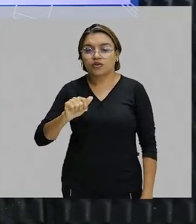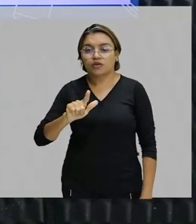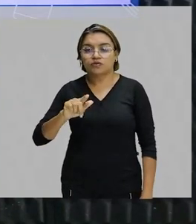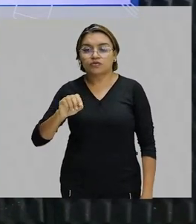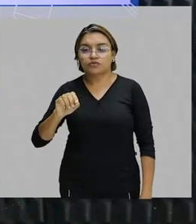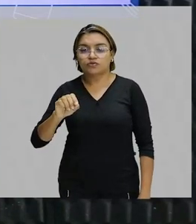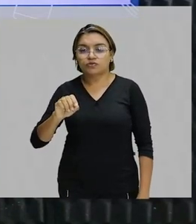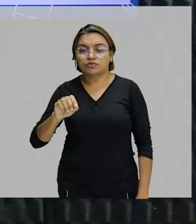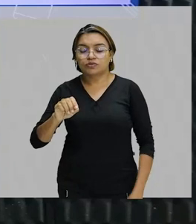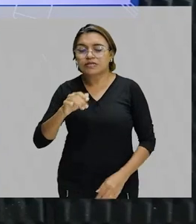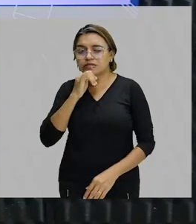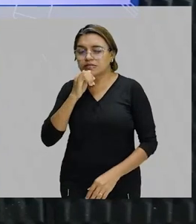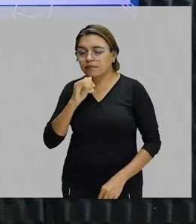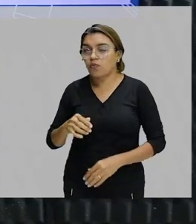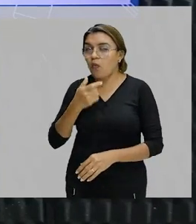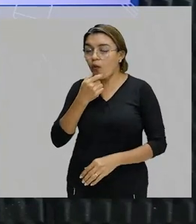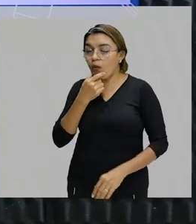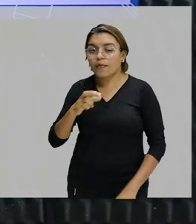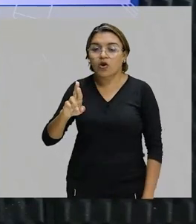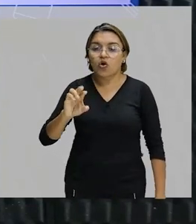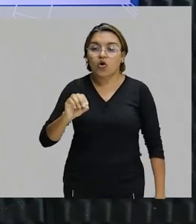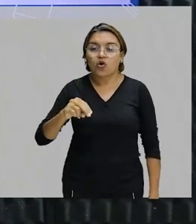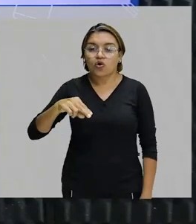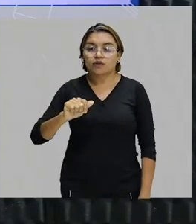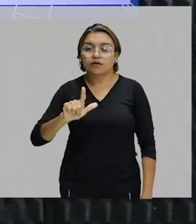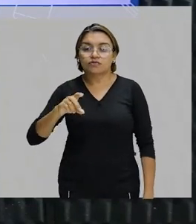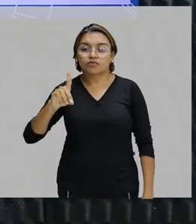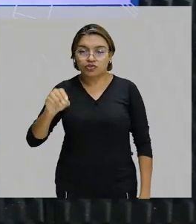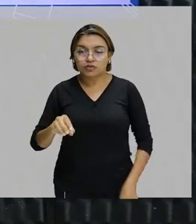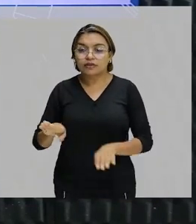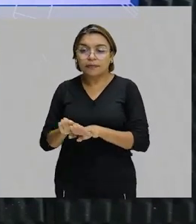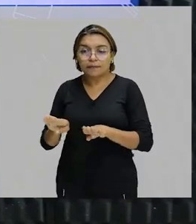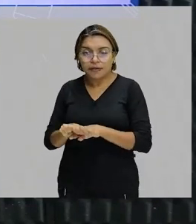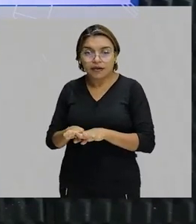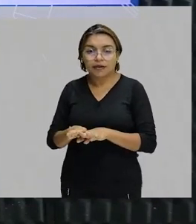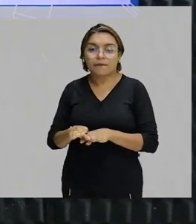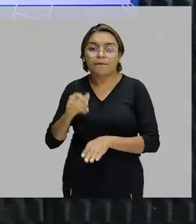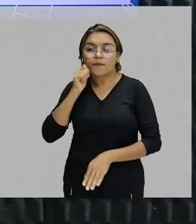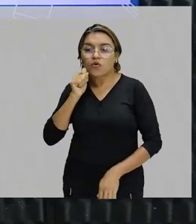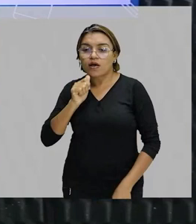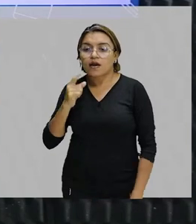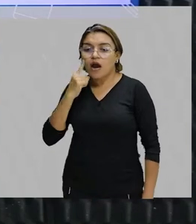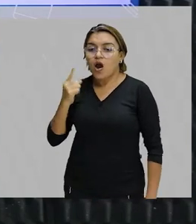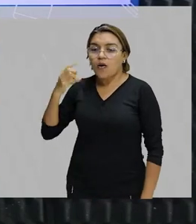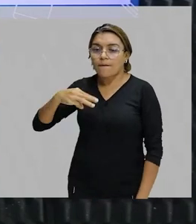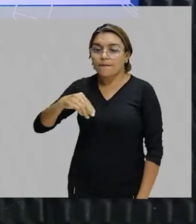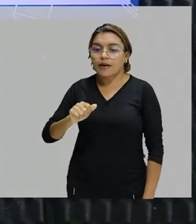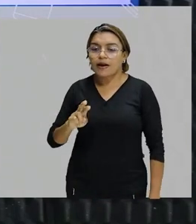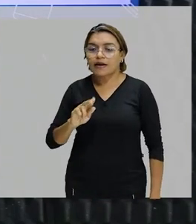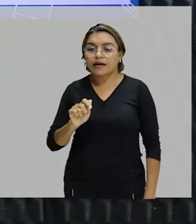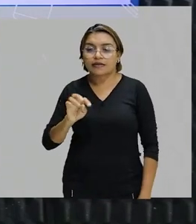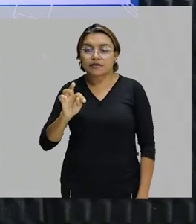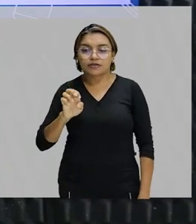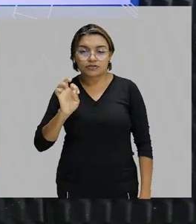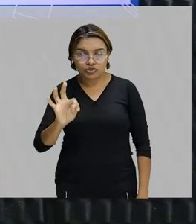primeira ministra da grande Bretanha a Margarete ta também conhecida como a Dama de Ferro que ali por